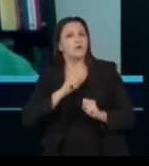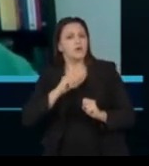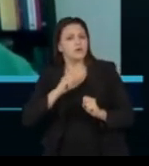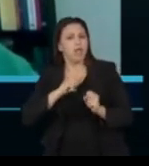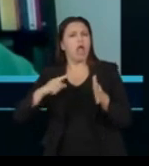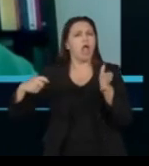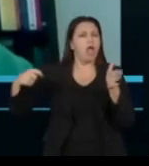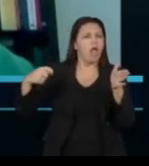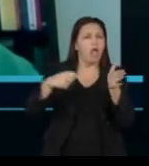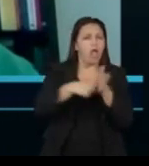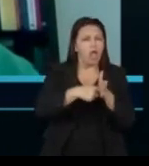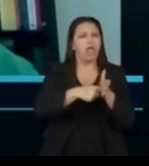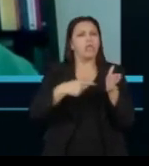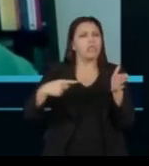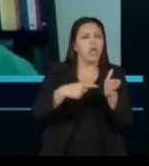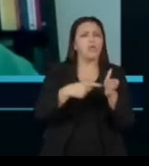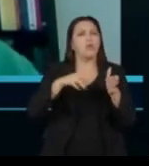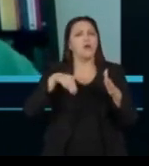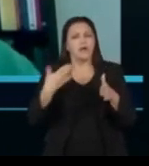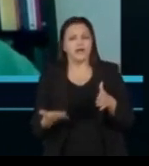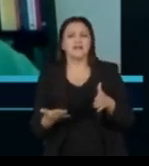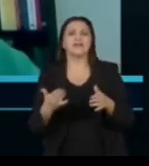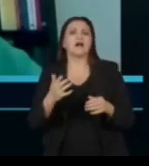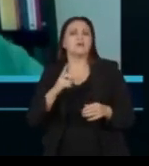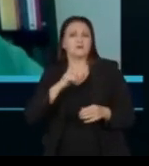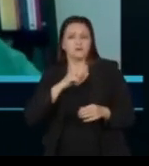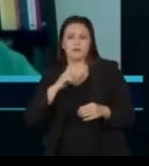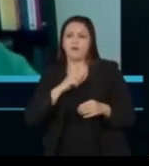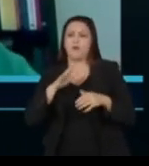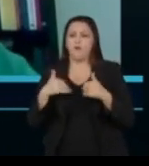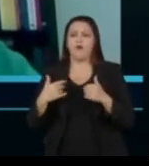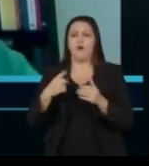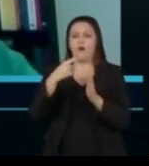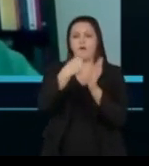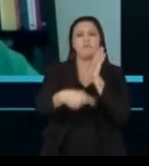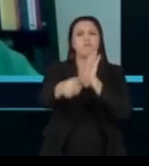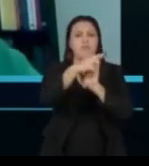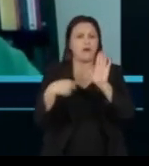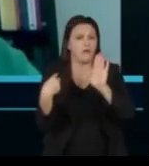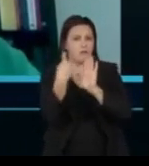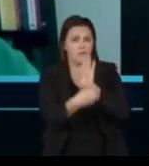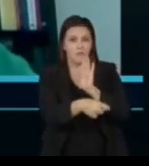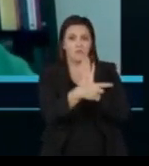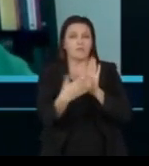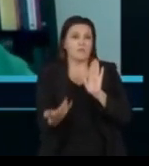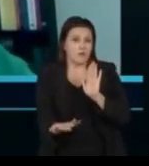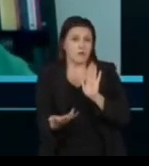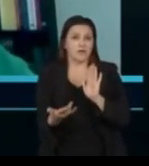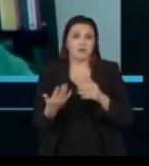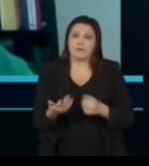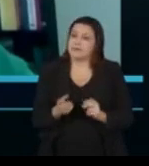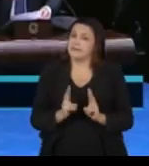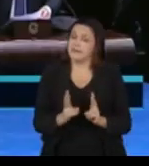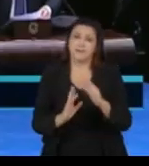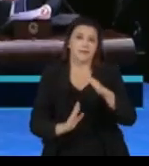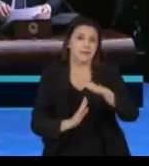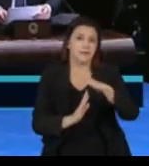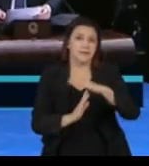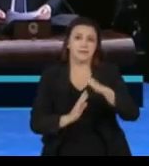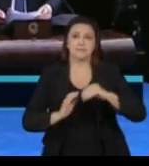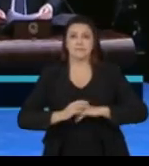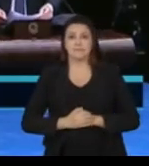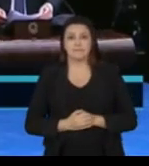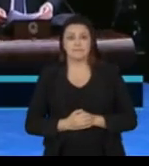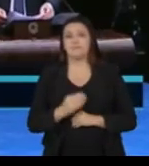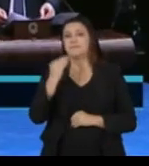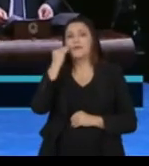renúncia ou cassada por falta de decoro, se você não levar isso mais longe, nós vamos ficar sempre nessa limitação. Na tentativa